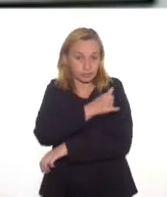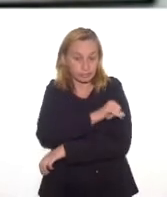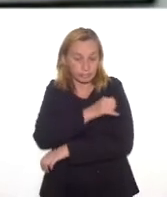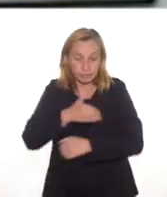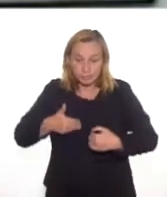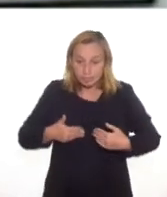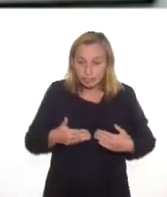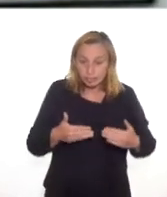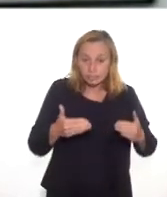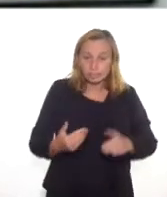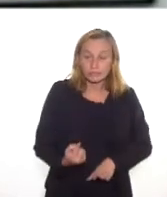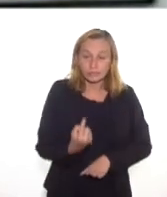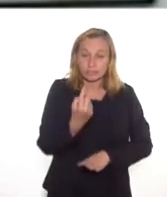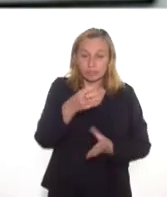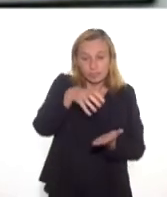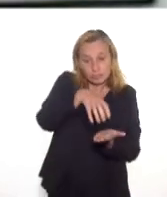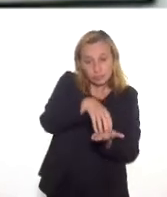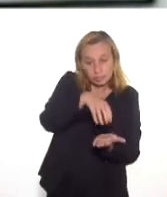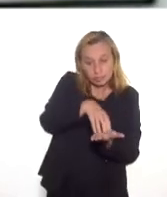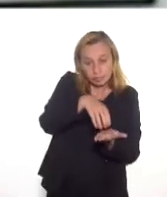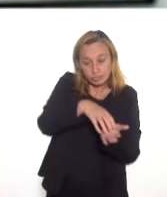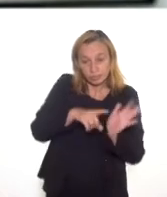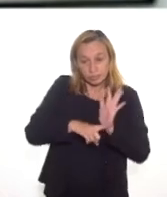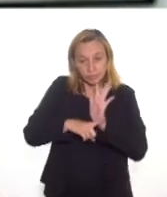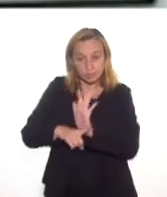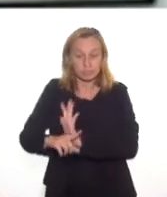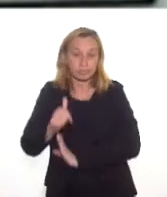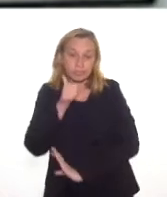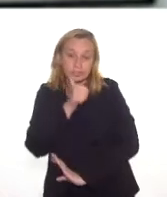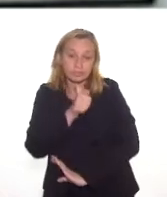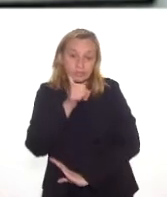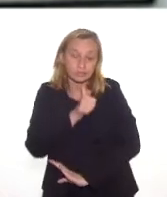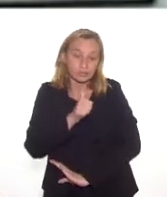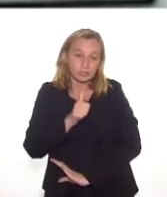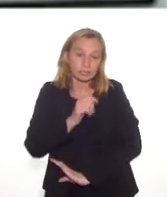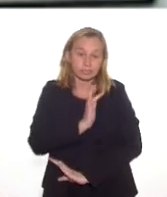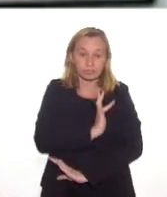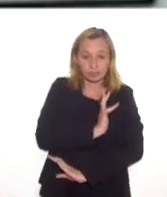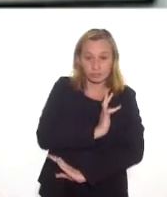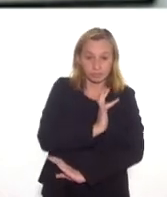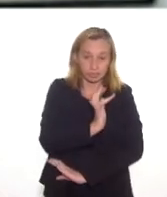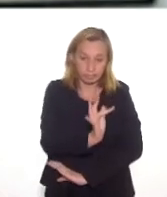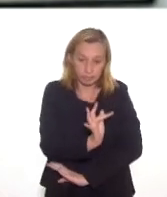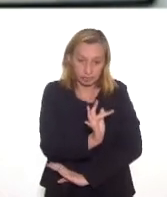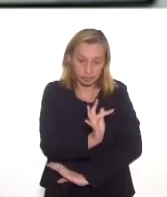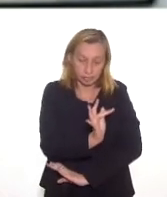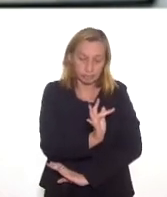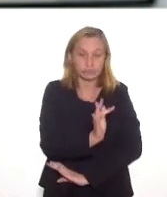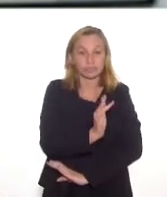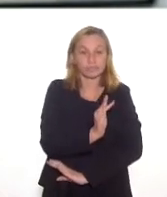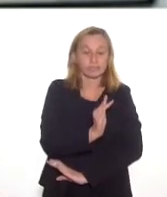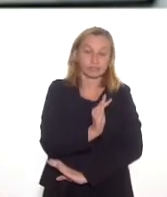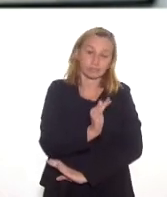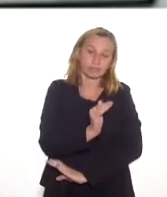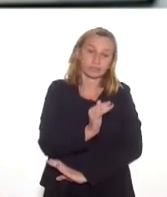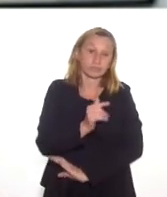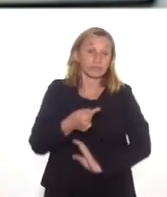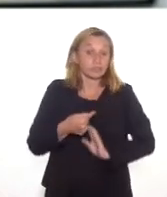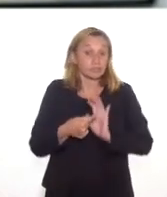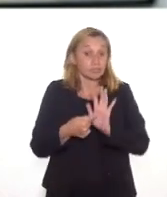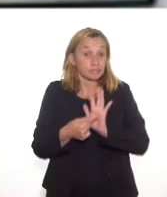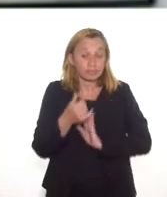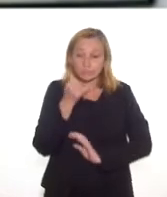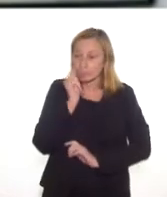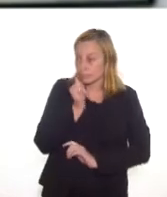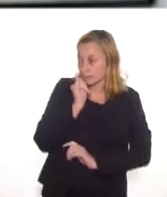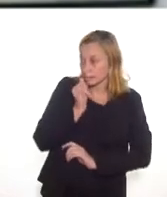inaugurar uma unidade de atendimento à mulher na Baixada Fluminense, o que demonstra nesse relato, em